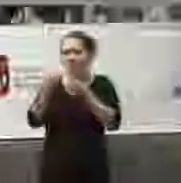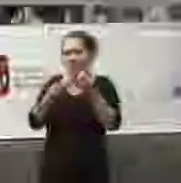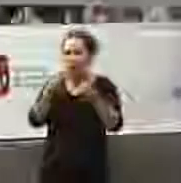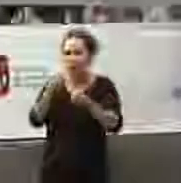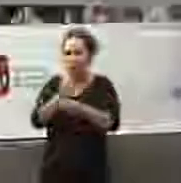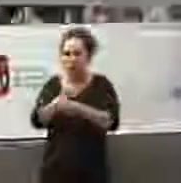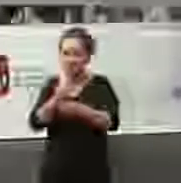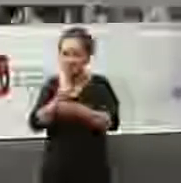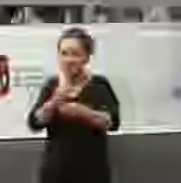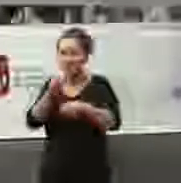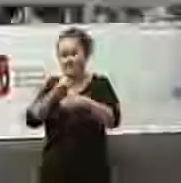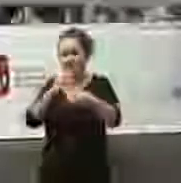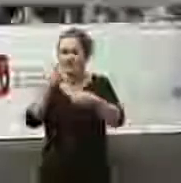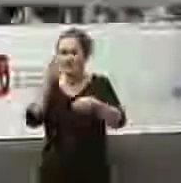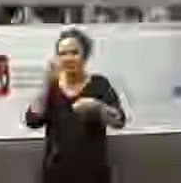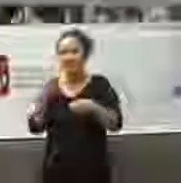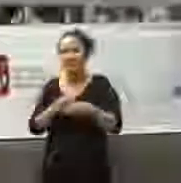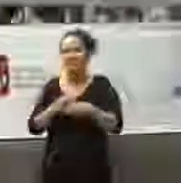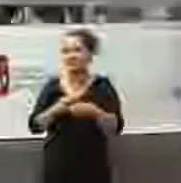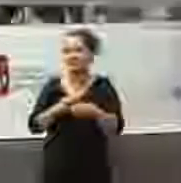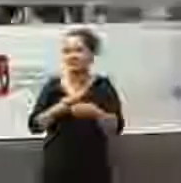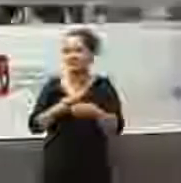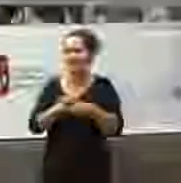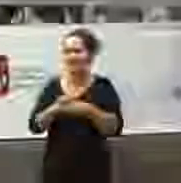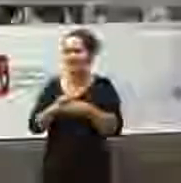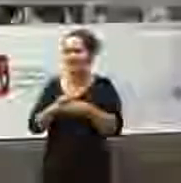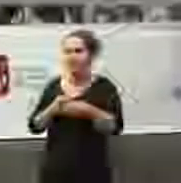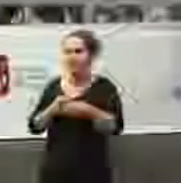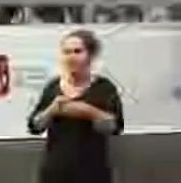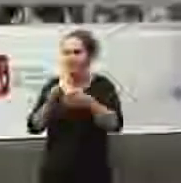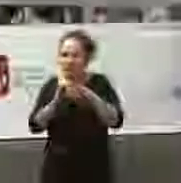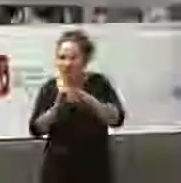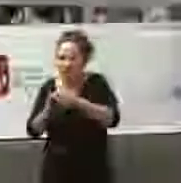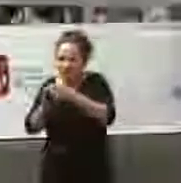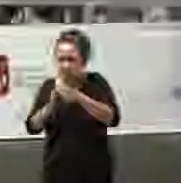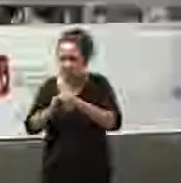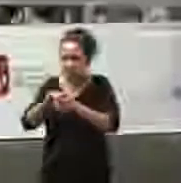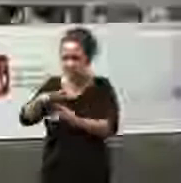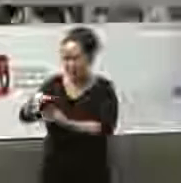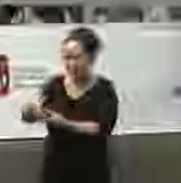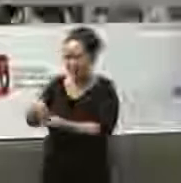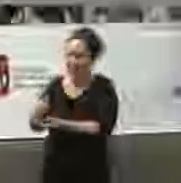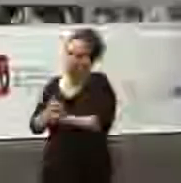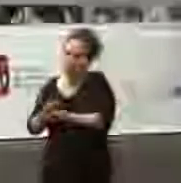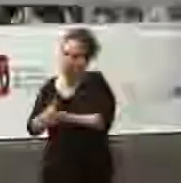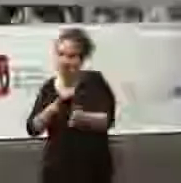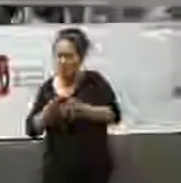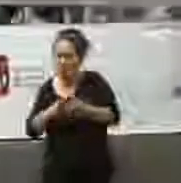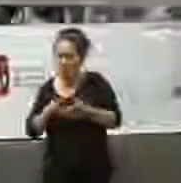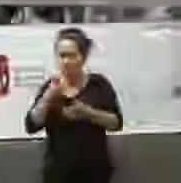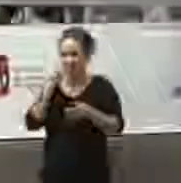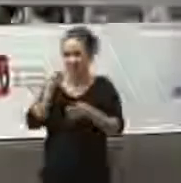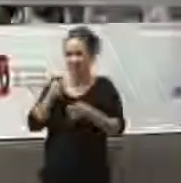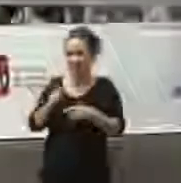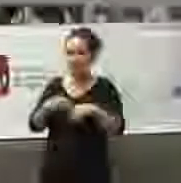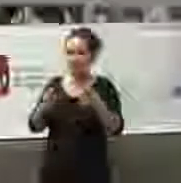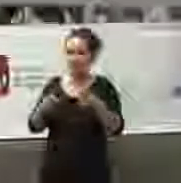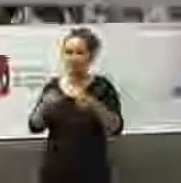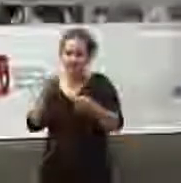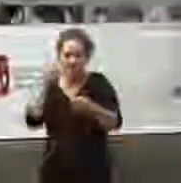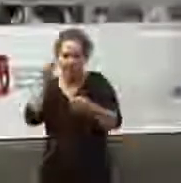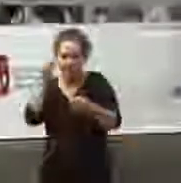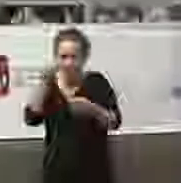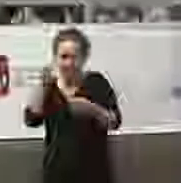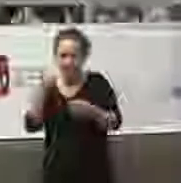do que falar sobre teoria nem falar sobre sobre integralidade universalidade e talvez eu falo em algum momento mas talvez essa experiência seja